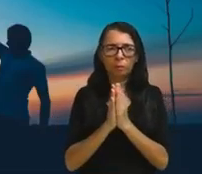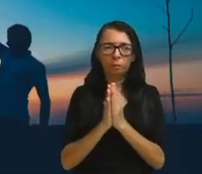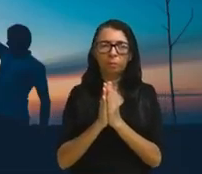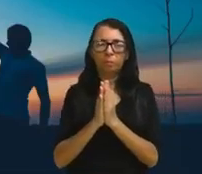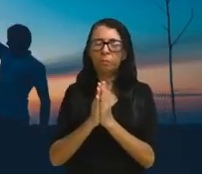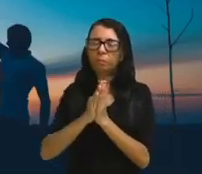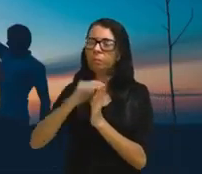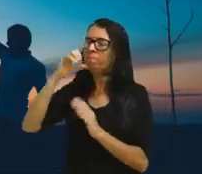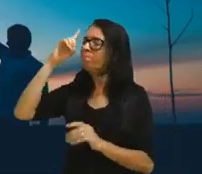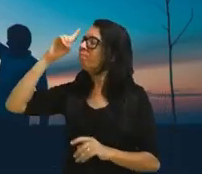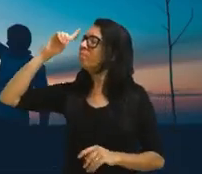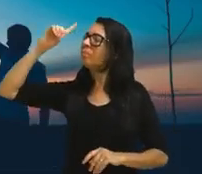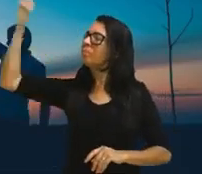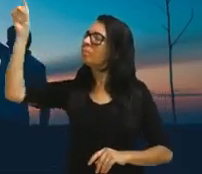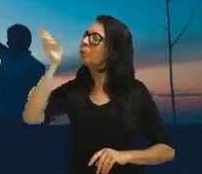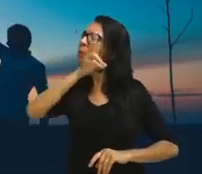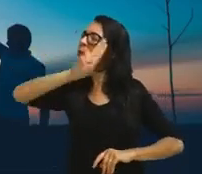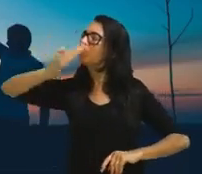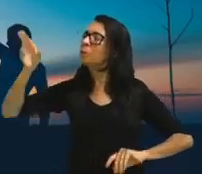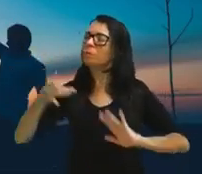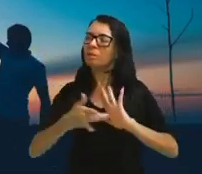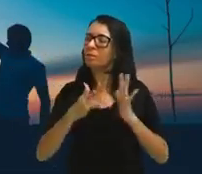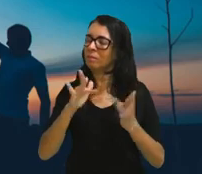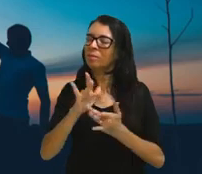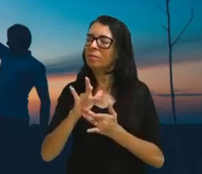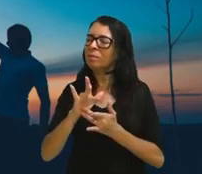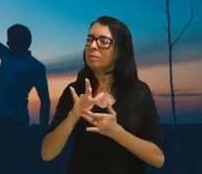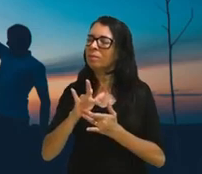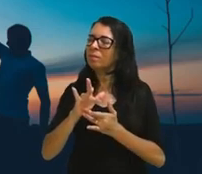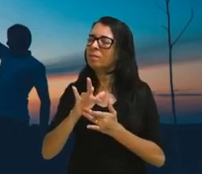Jesus, aqui nós estamos, ó Pai,